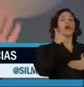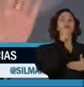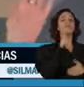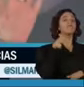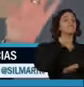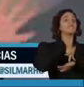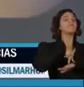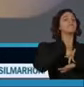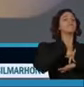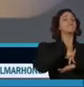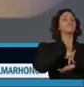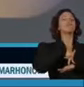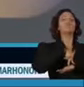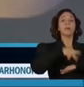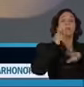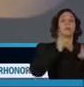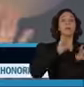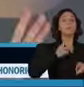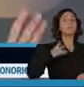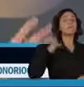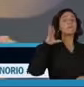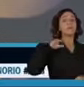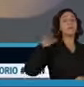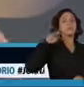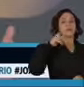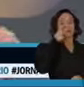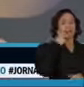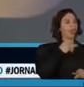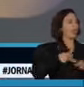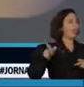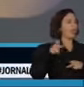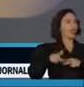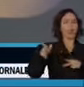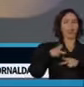manter esse esquema aí, teflon, de que nenhuma acusação pega.